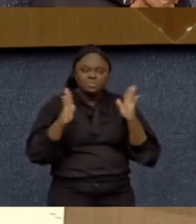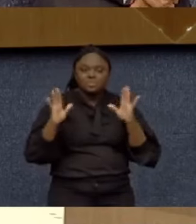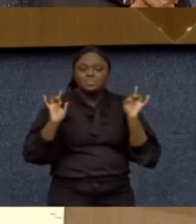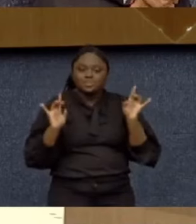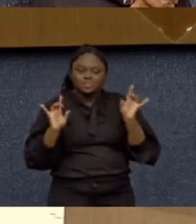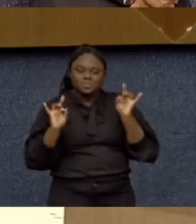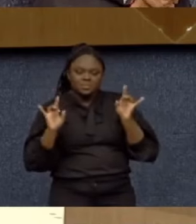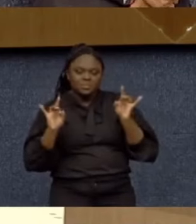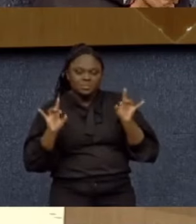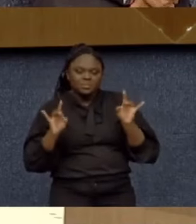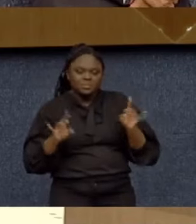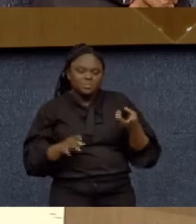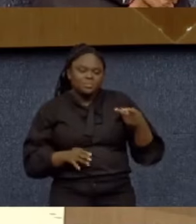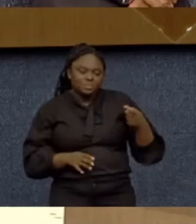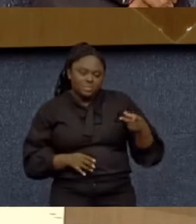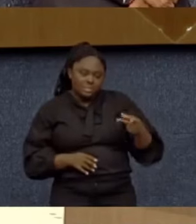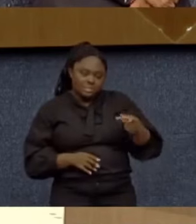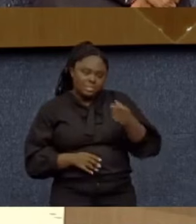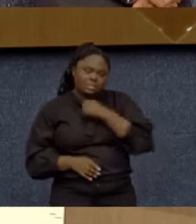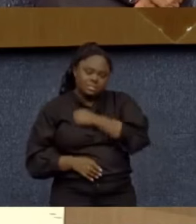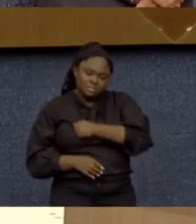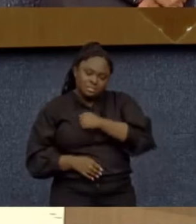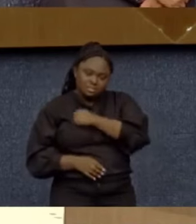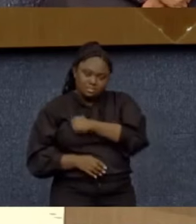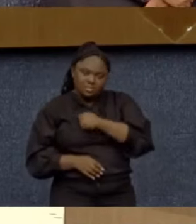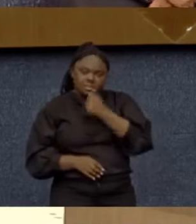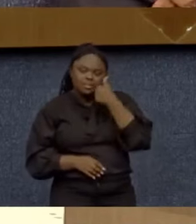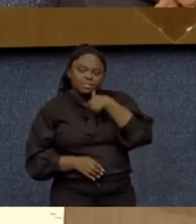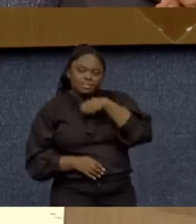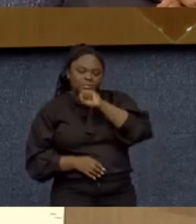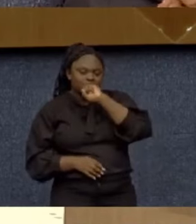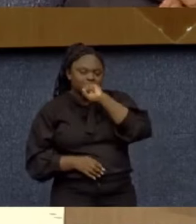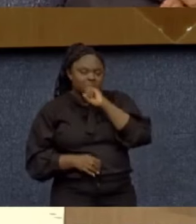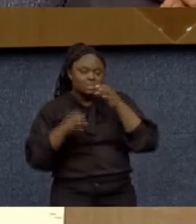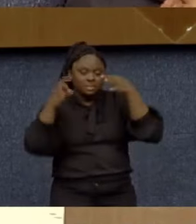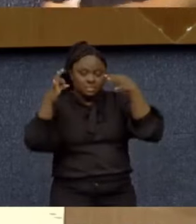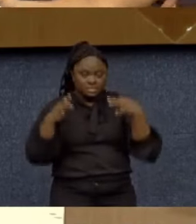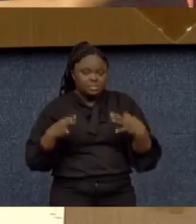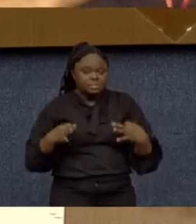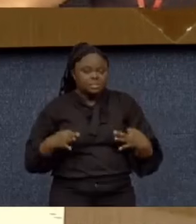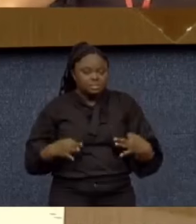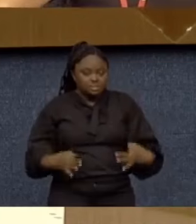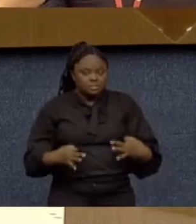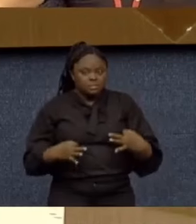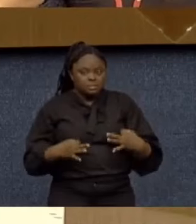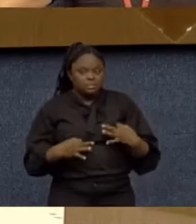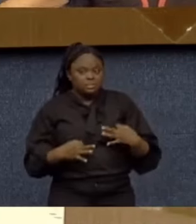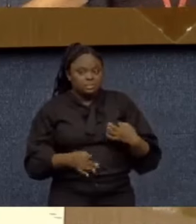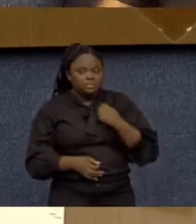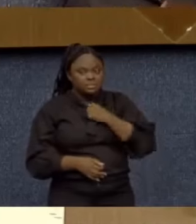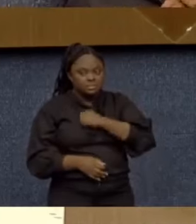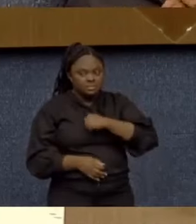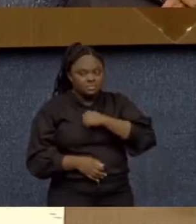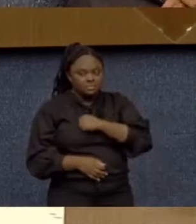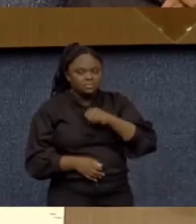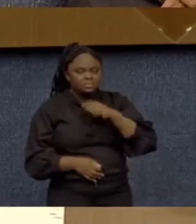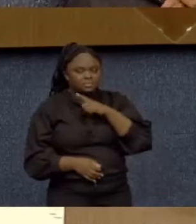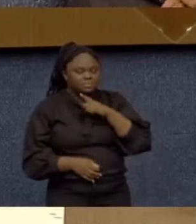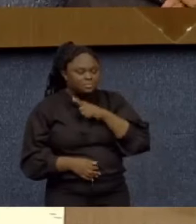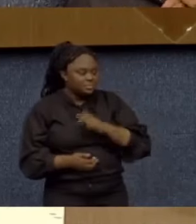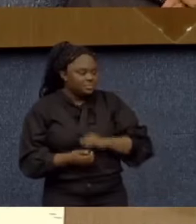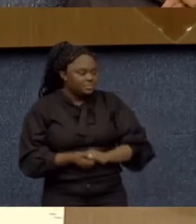único. Eternas saudades, mãezinha, a certeza que a senhora faz muita falta.